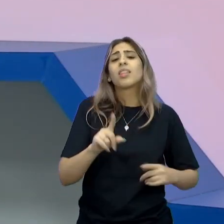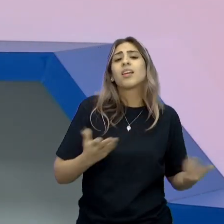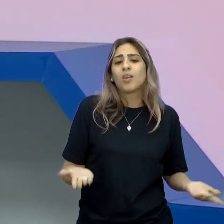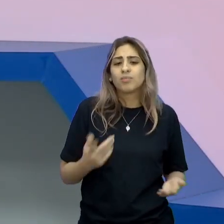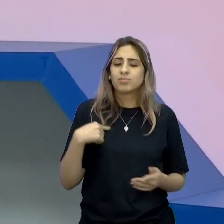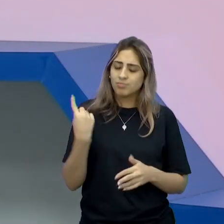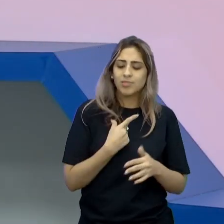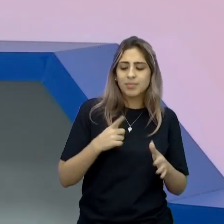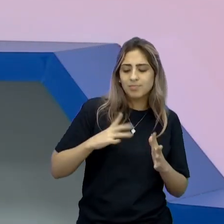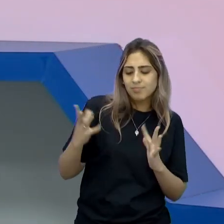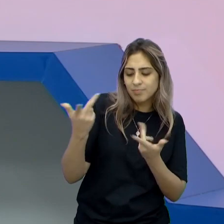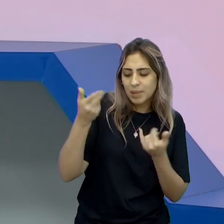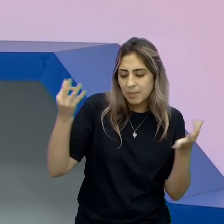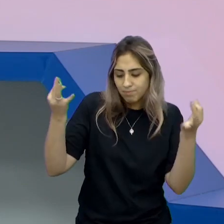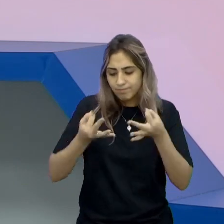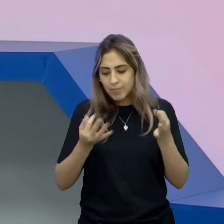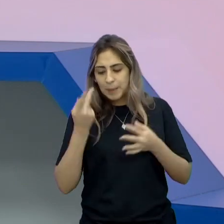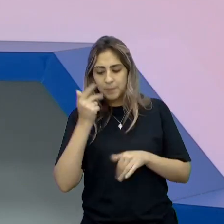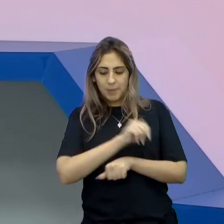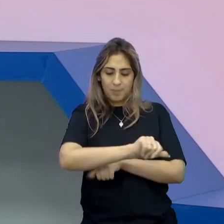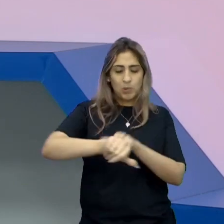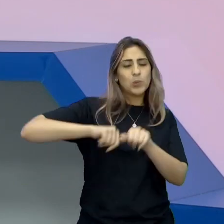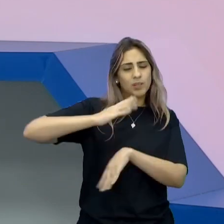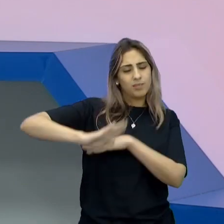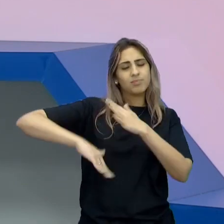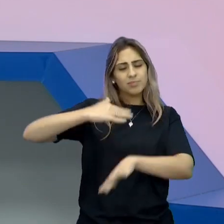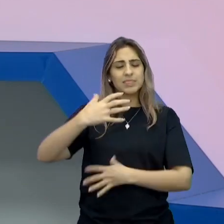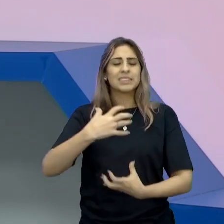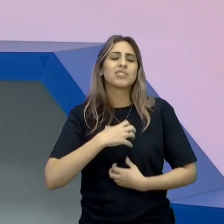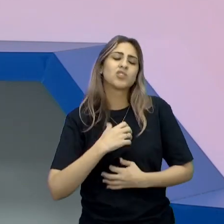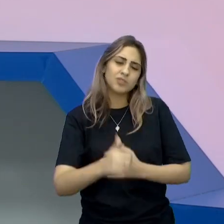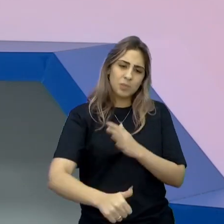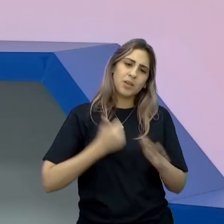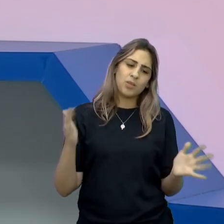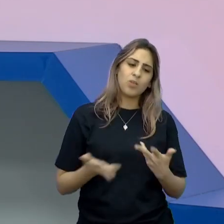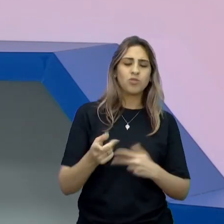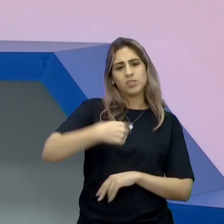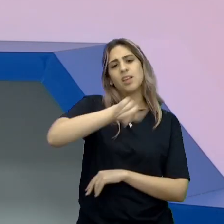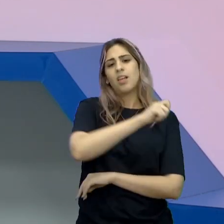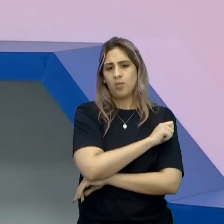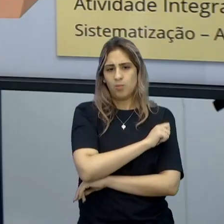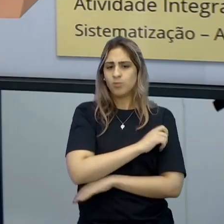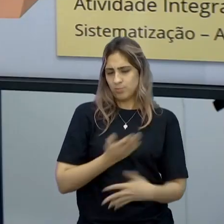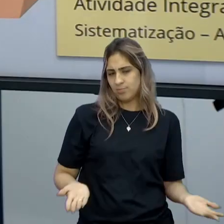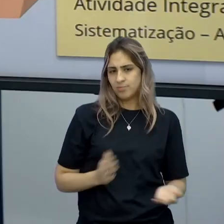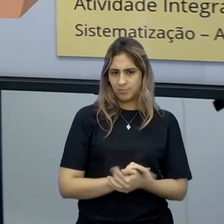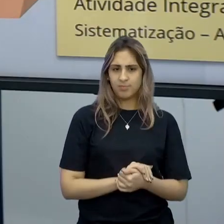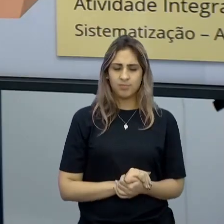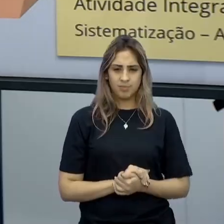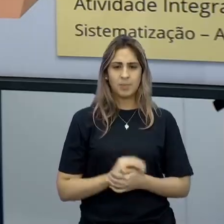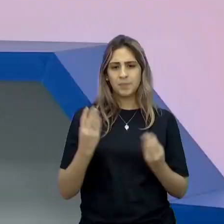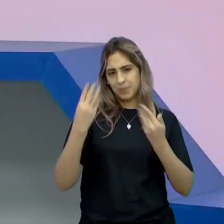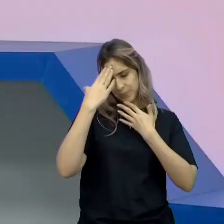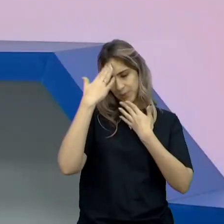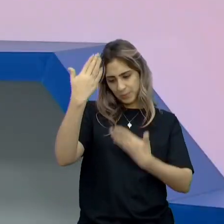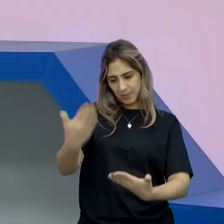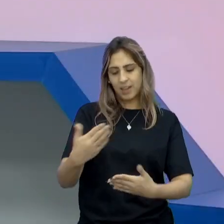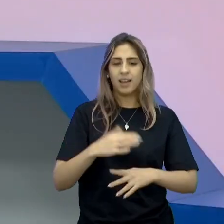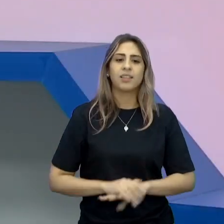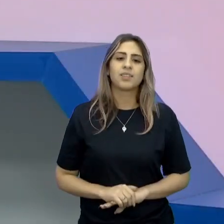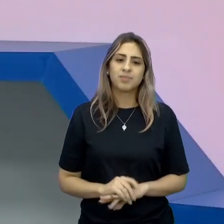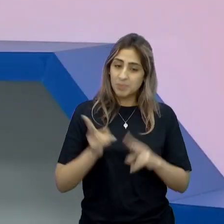nos apropriarmos aí para dar incentivos melhores a vocês, estudantes, né? Então, muito